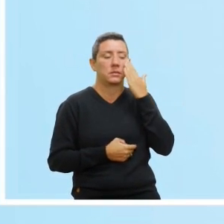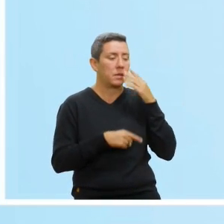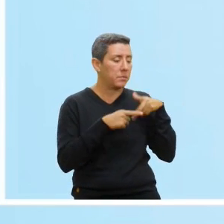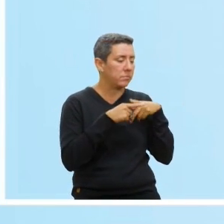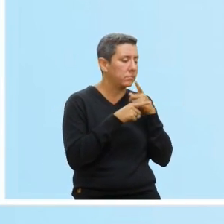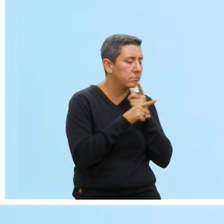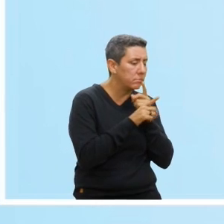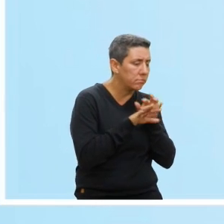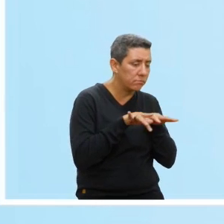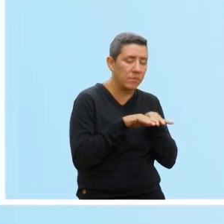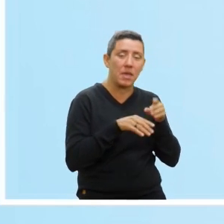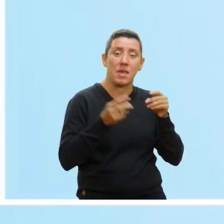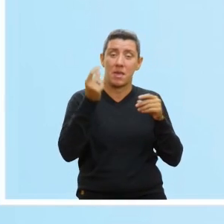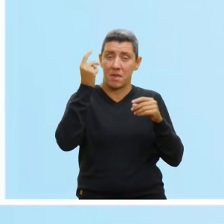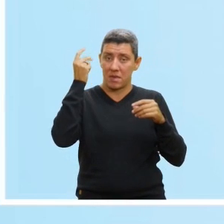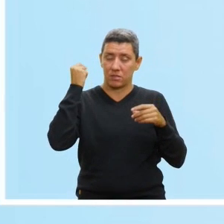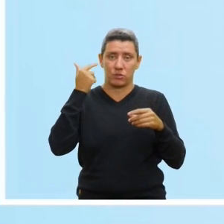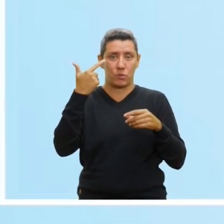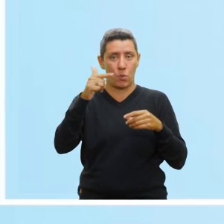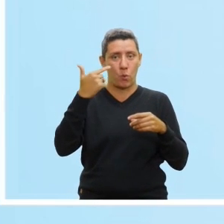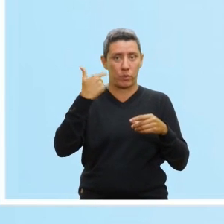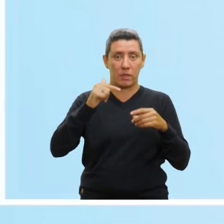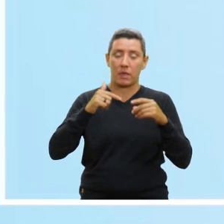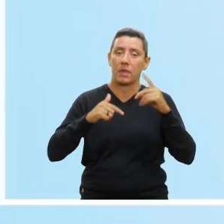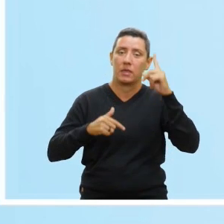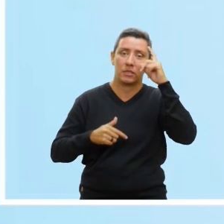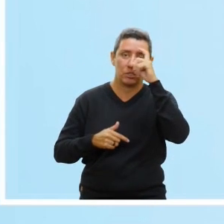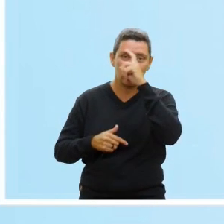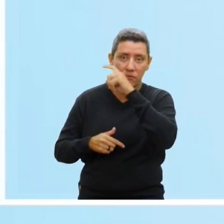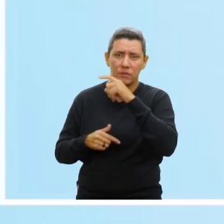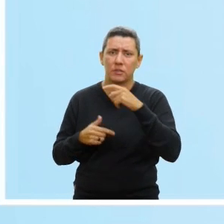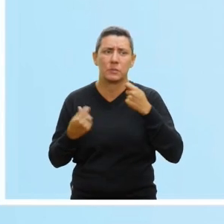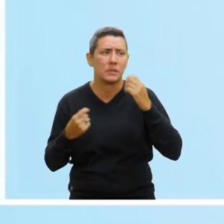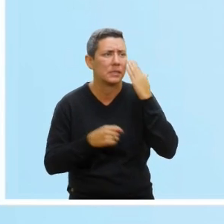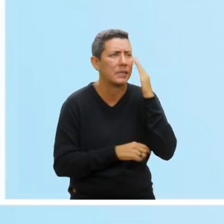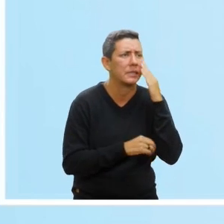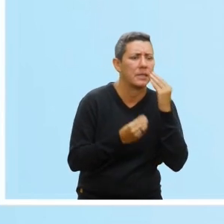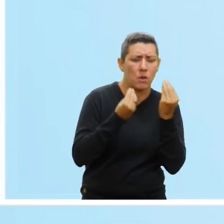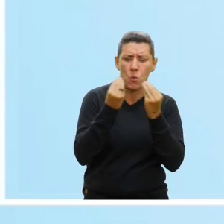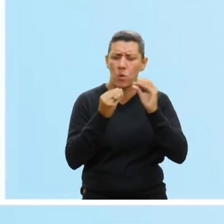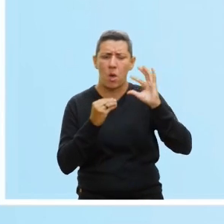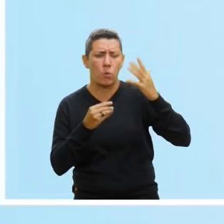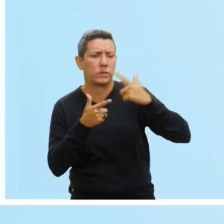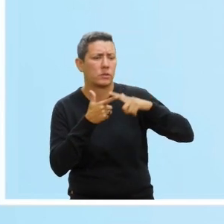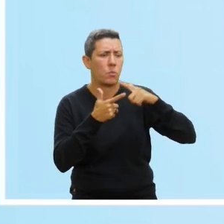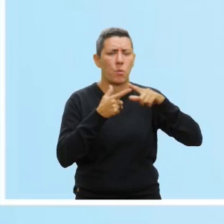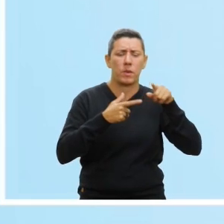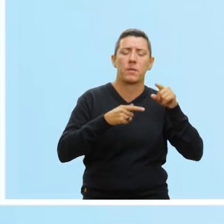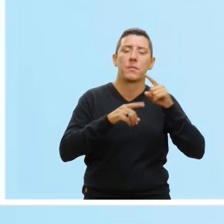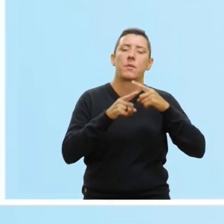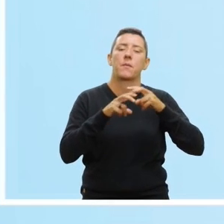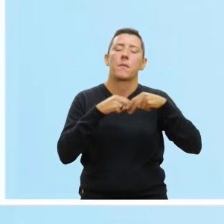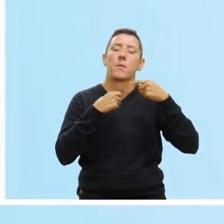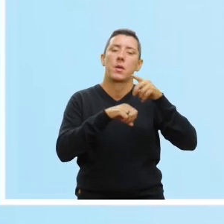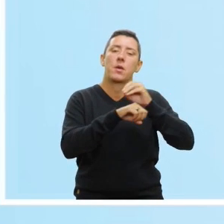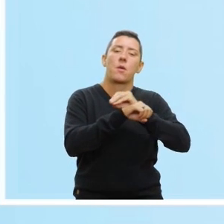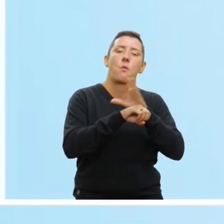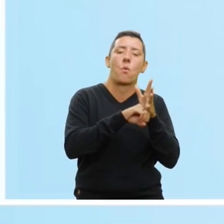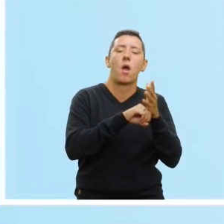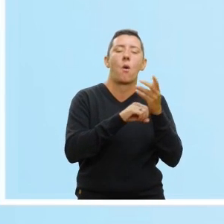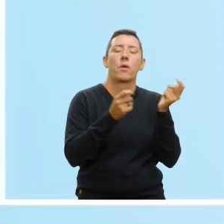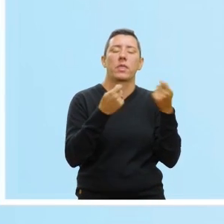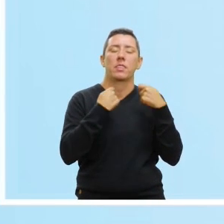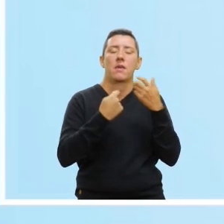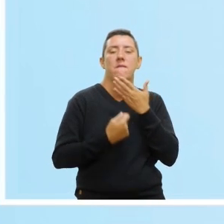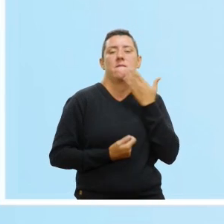entender. Antigamente as listas de alarme eram gigantescas, você tinha que ficar entendendo o que era uma. O sistema da Huawei é muito fácil de você